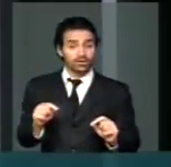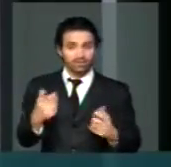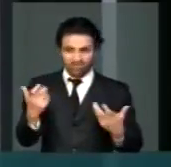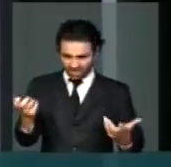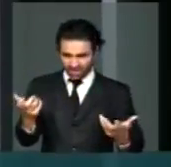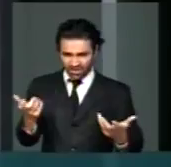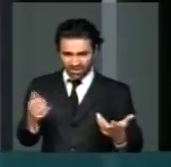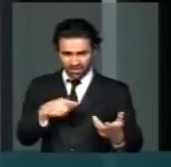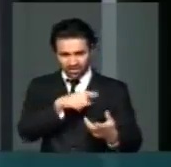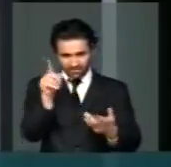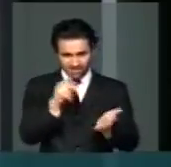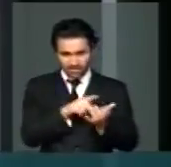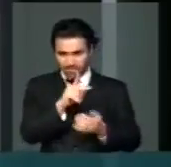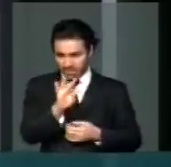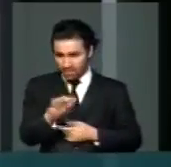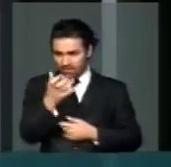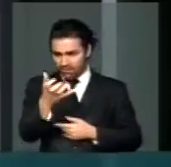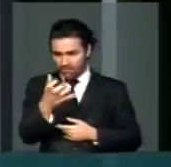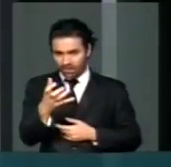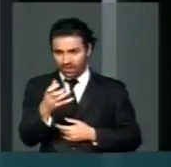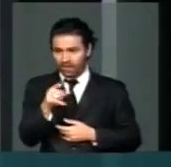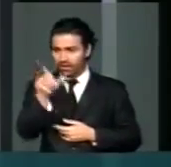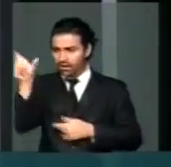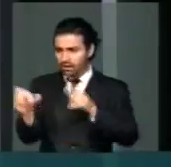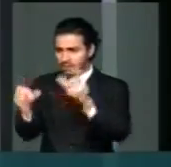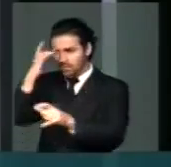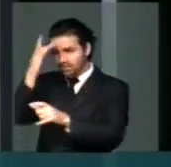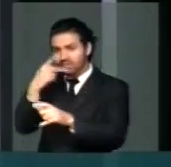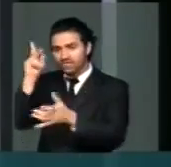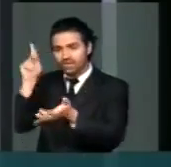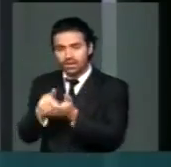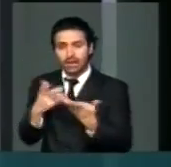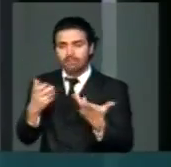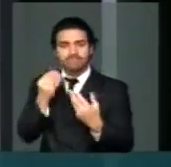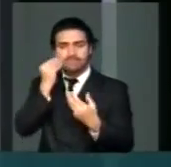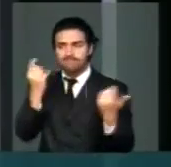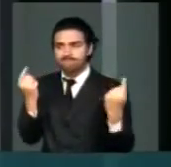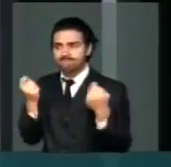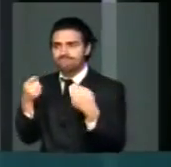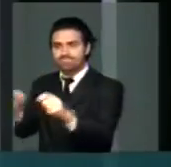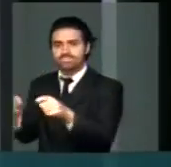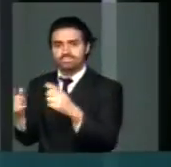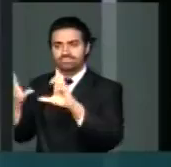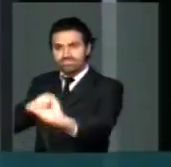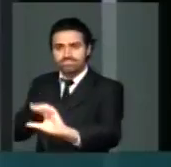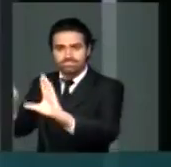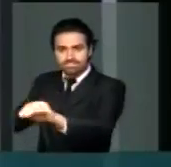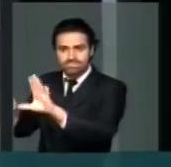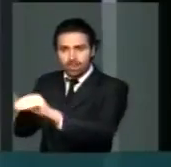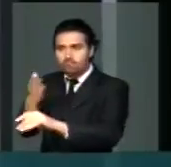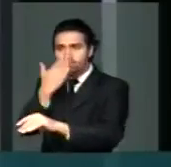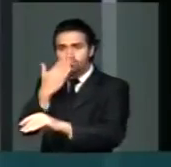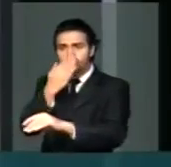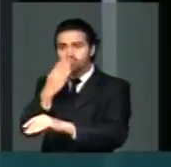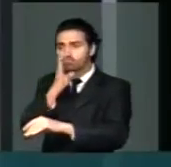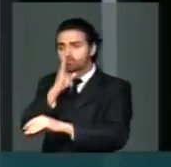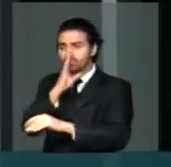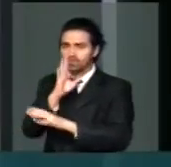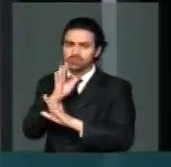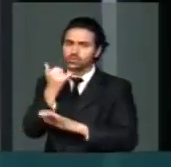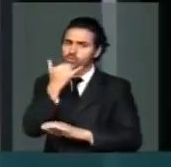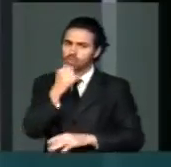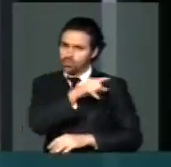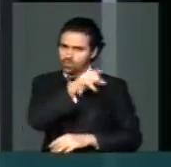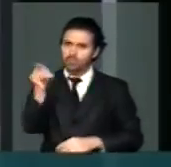que fazem o seu voto ou falam a verdade. Já tentaram fazer isso aqui com vários deputados, mas olhem-se no espelho